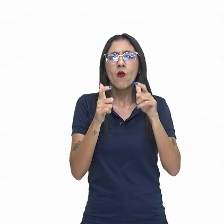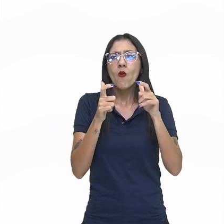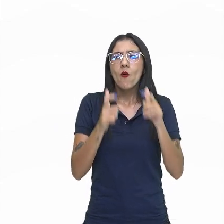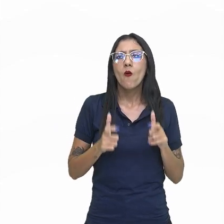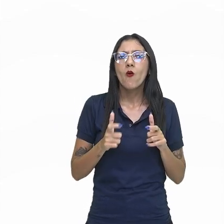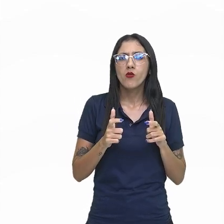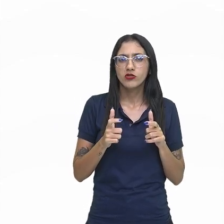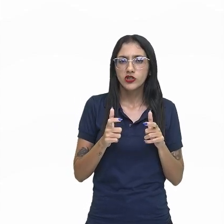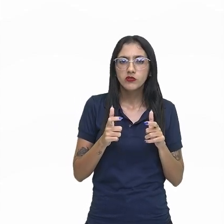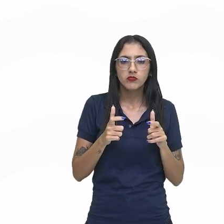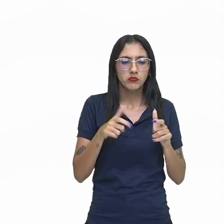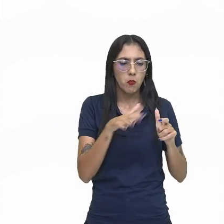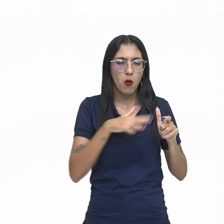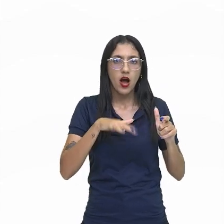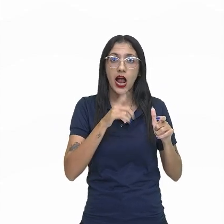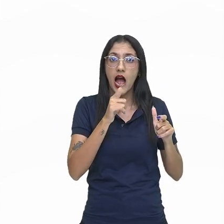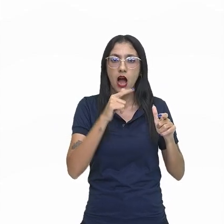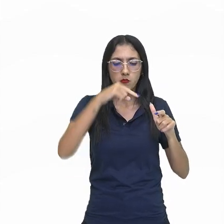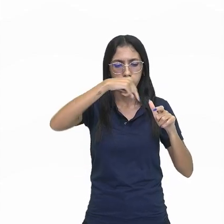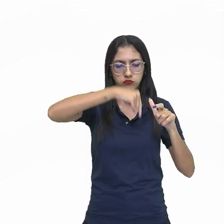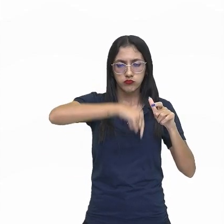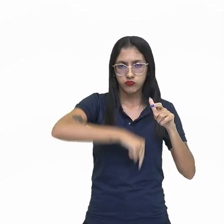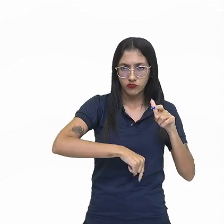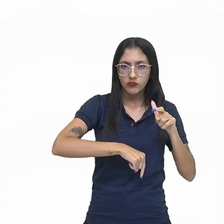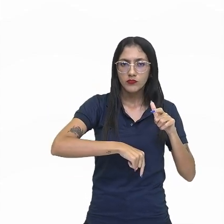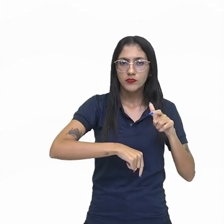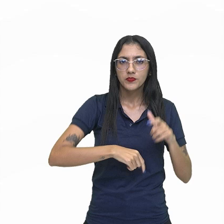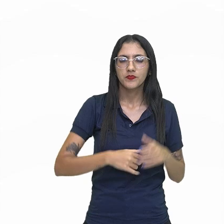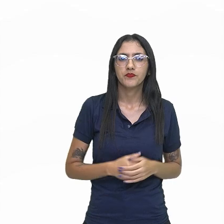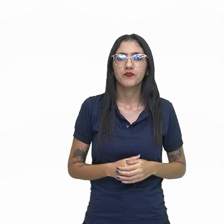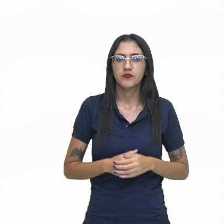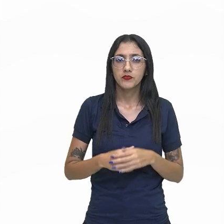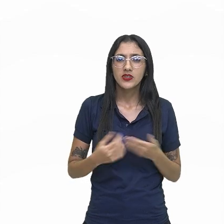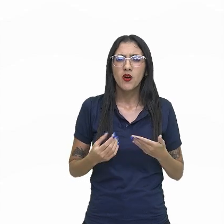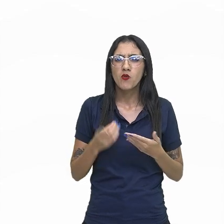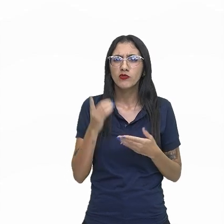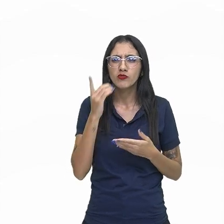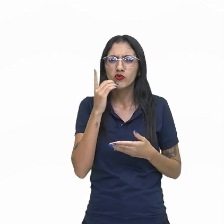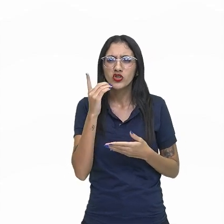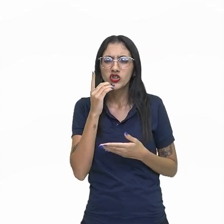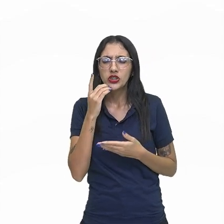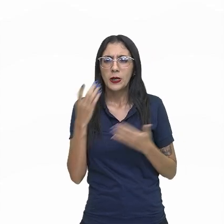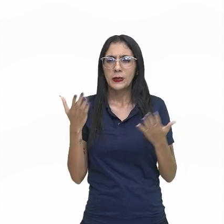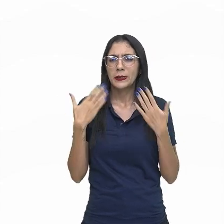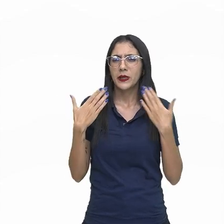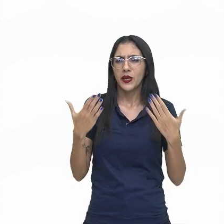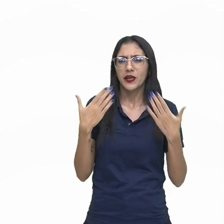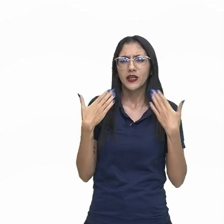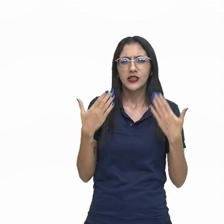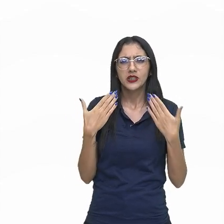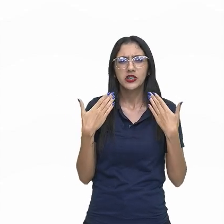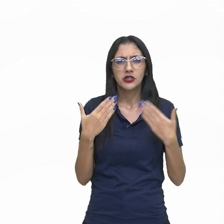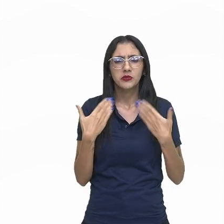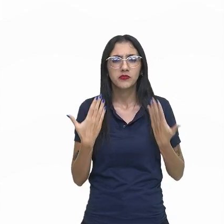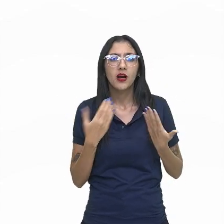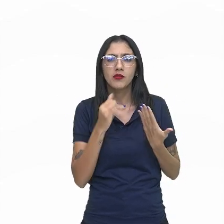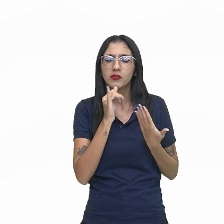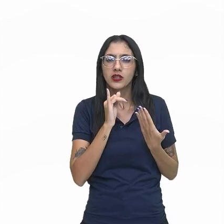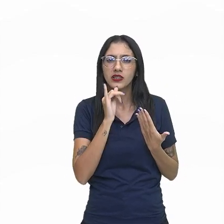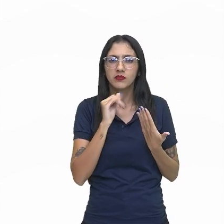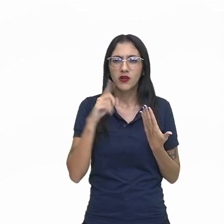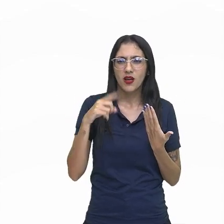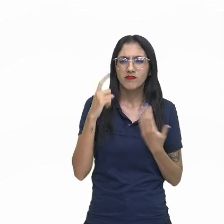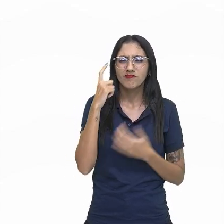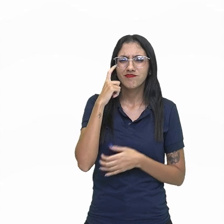espaço, um poço, num dia muito quente é o tempo, né? E está para um tempo assim meio psicológico, porque veja,